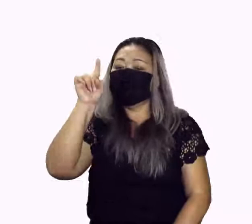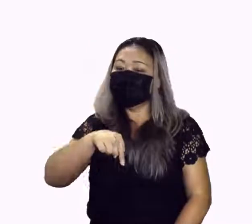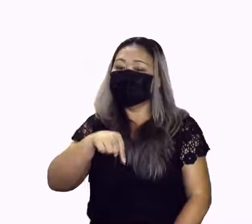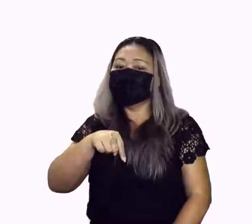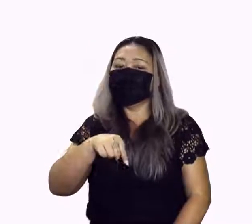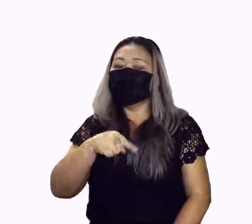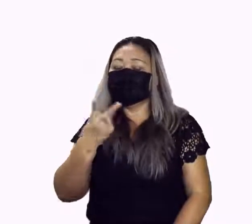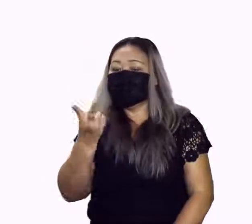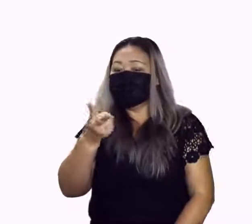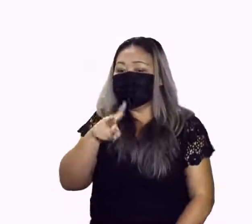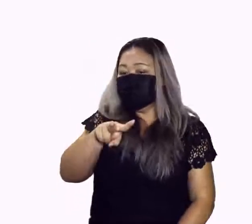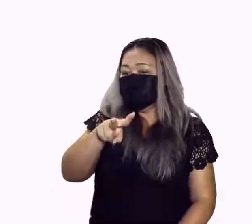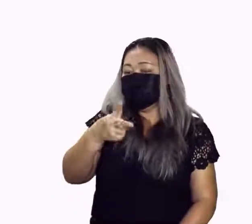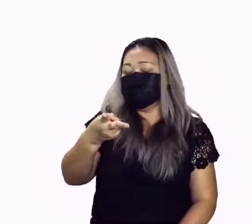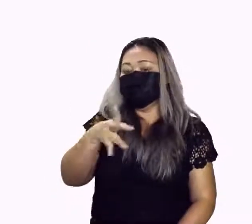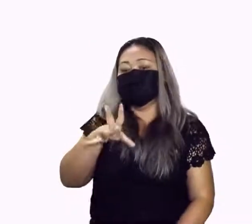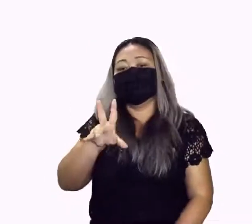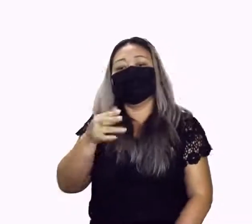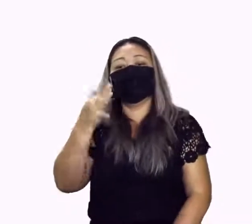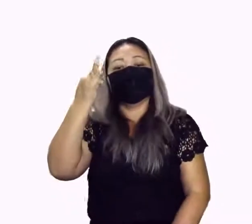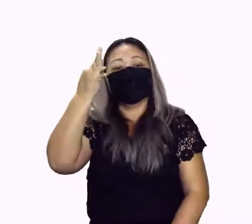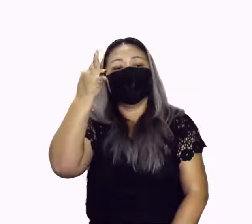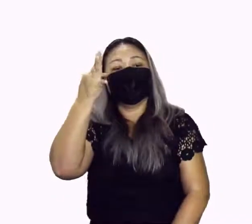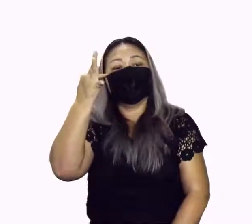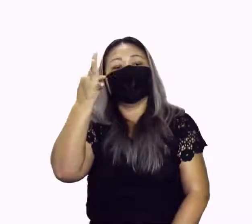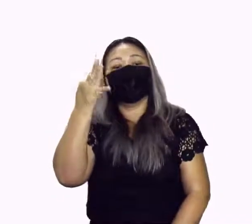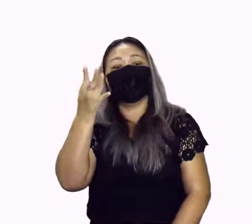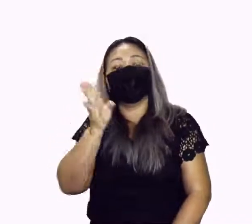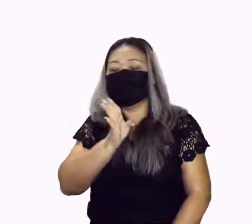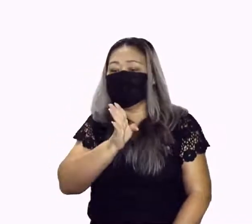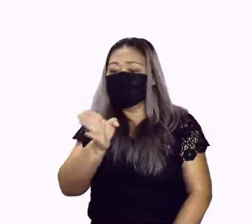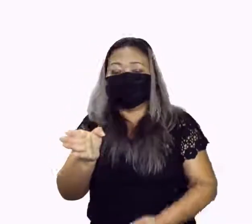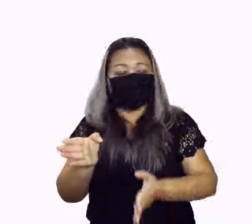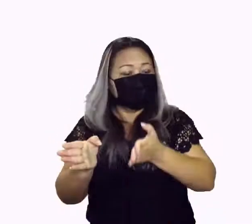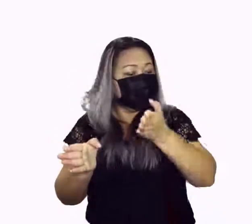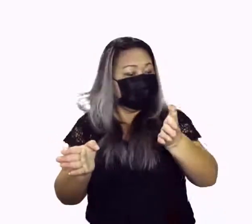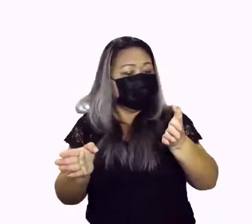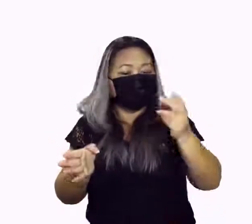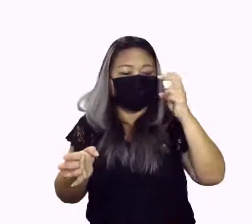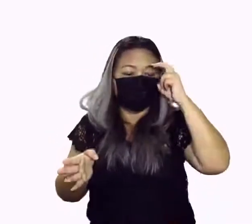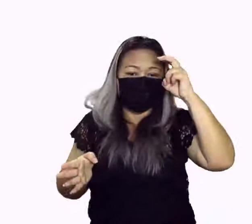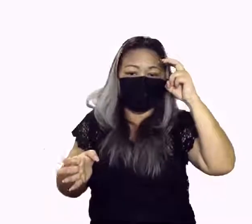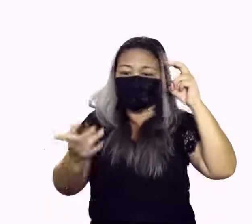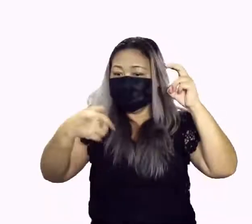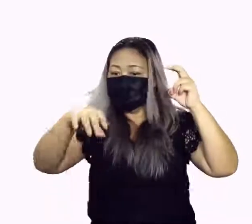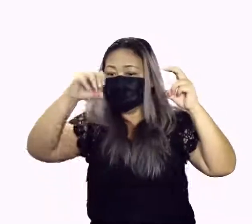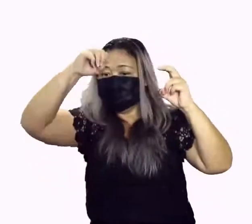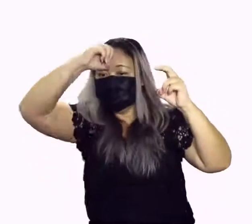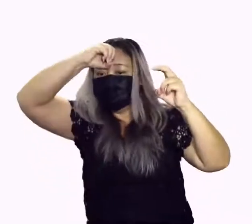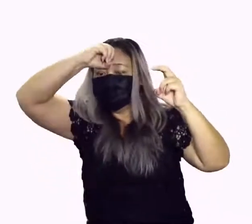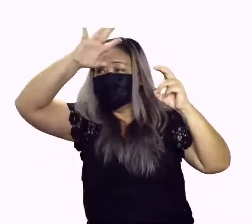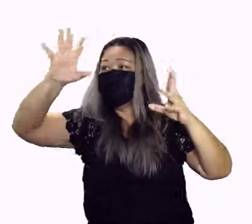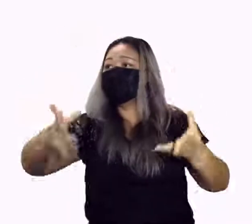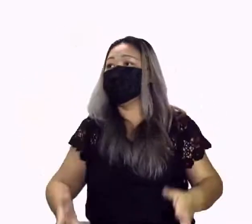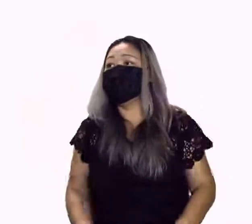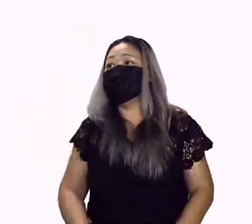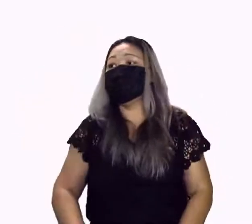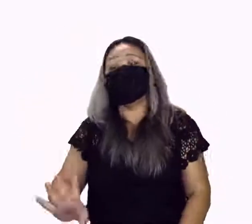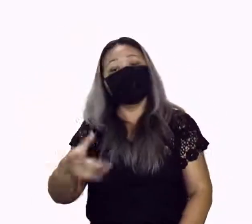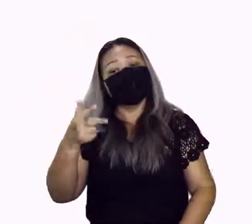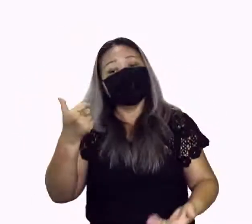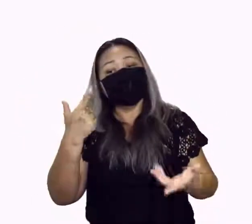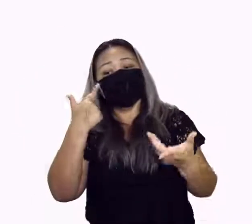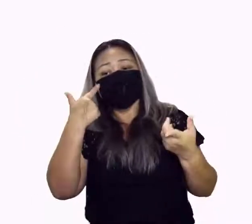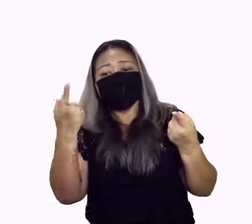uma analogia, tá? Sendo filósofo, está entre o sábio e o ignorante. Gente, aqui eles fazem